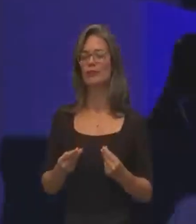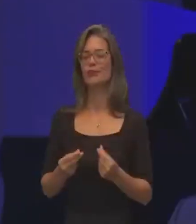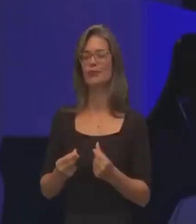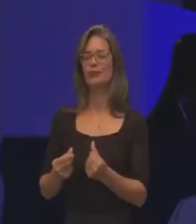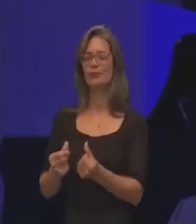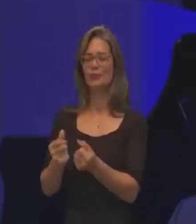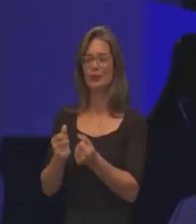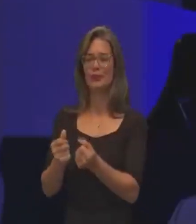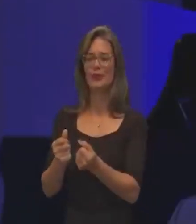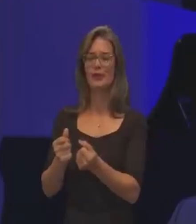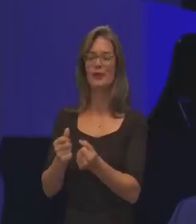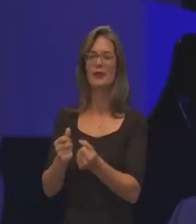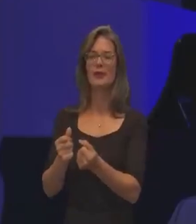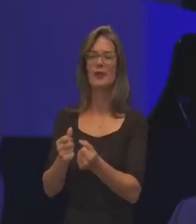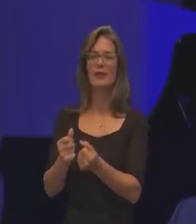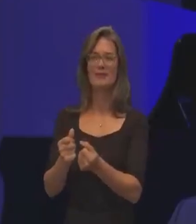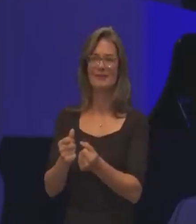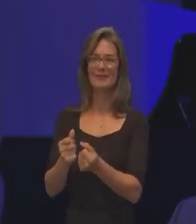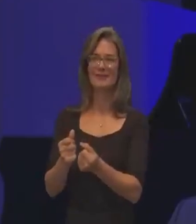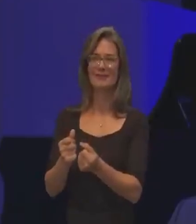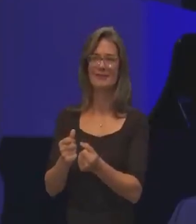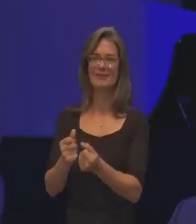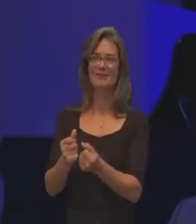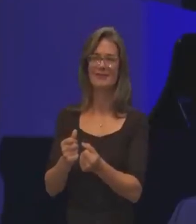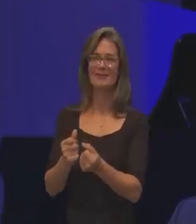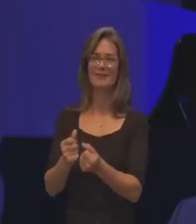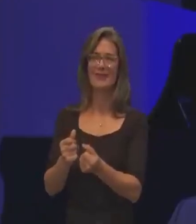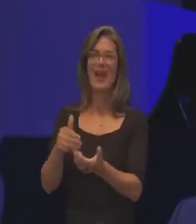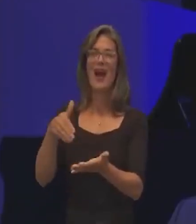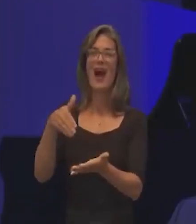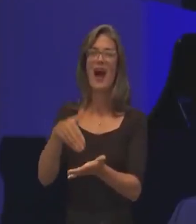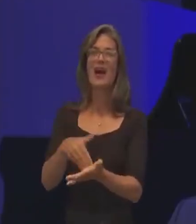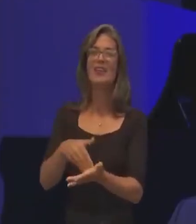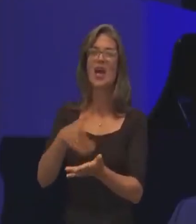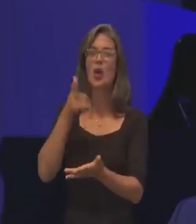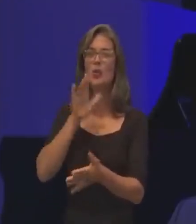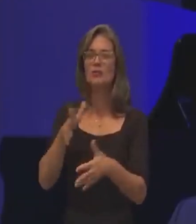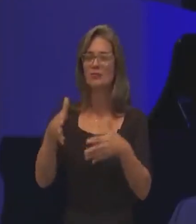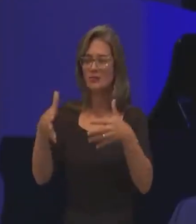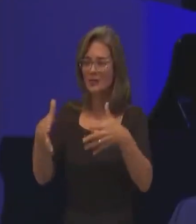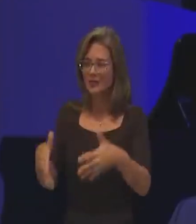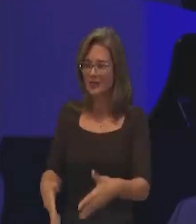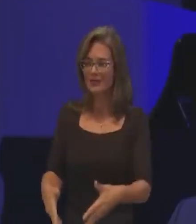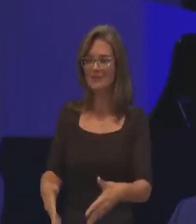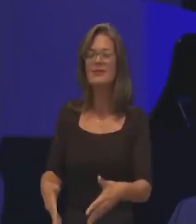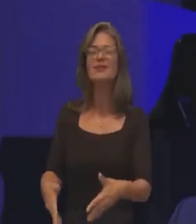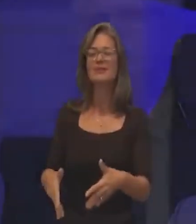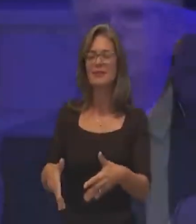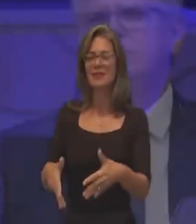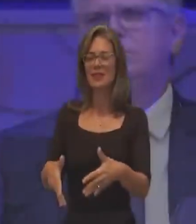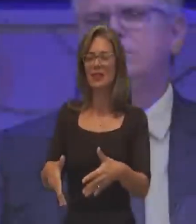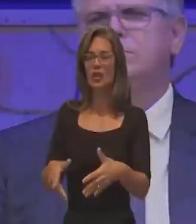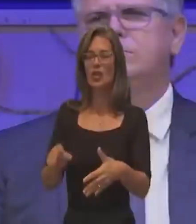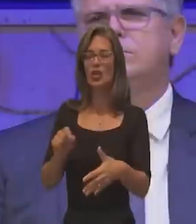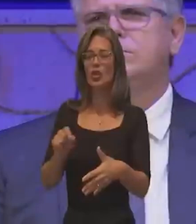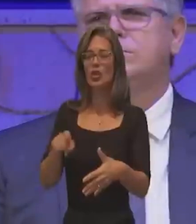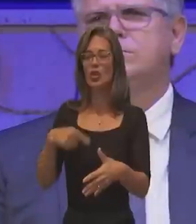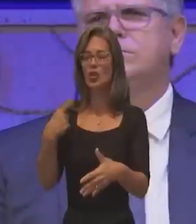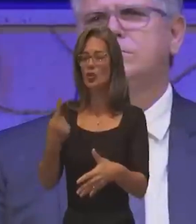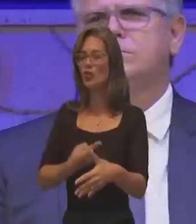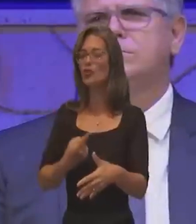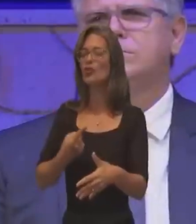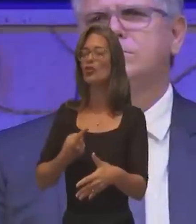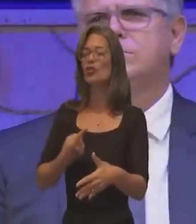que possamos chegar ao estágio que nós seremos sepultados, e aí o nosso destino eterno será